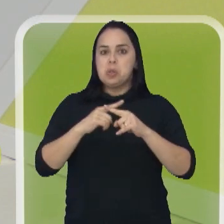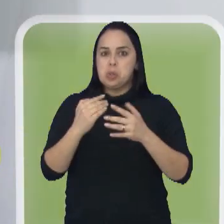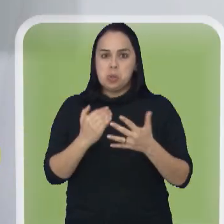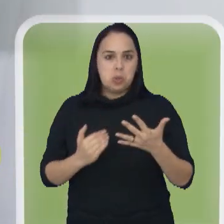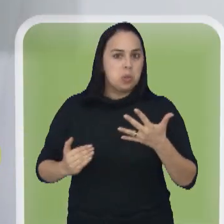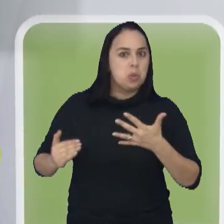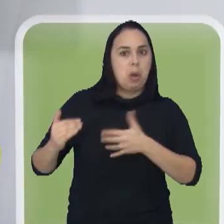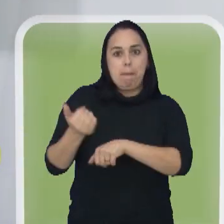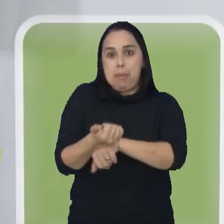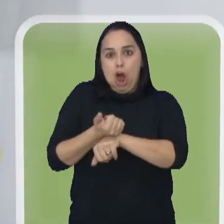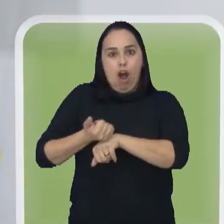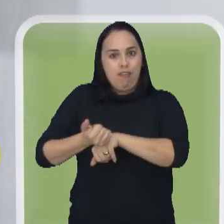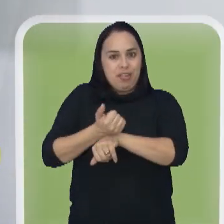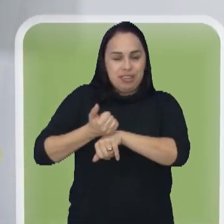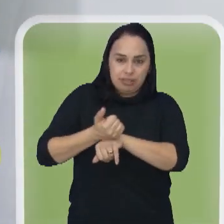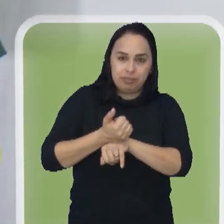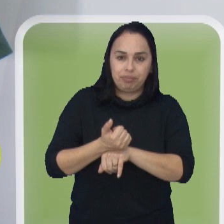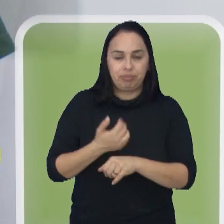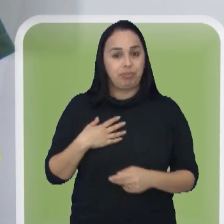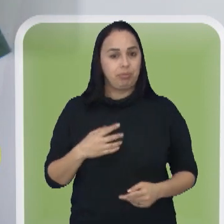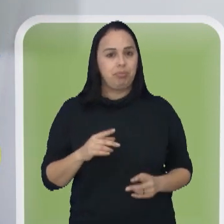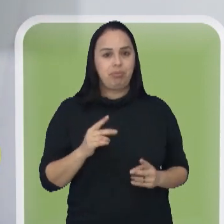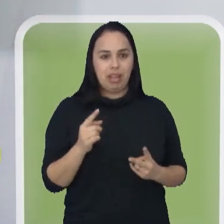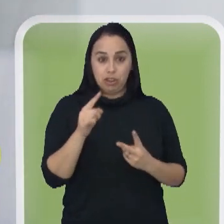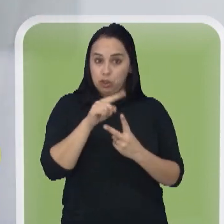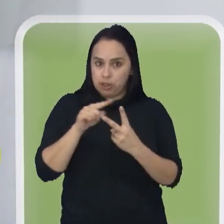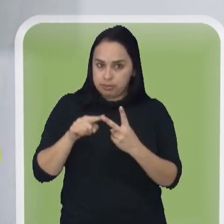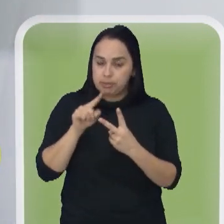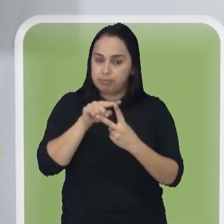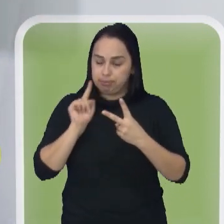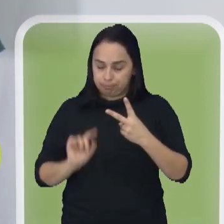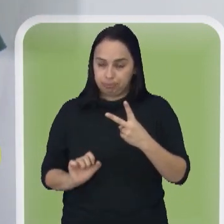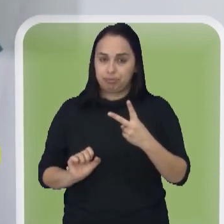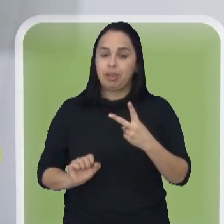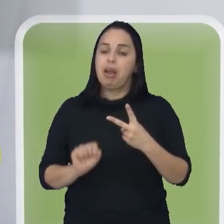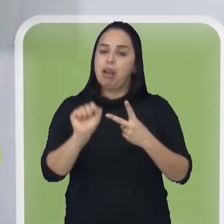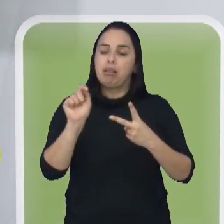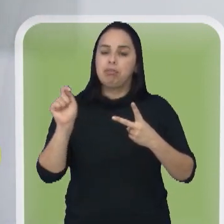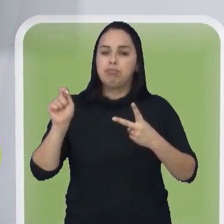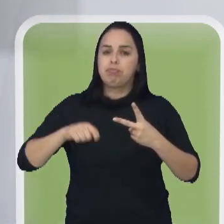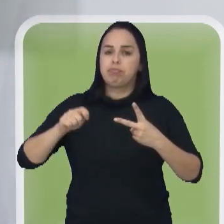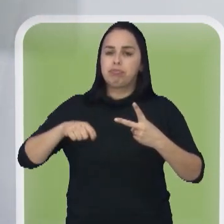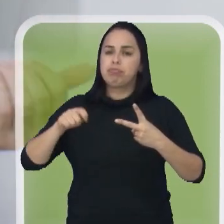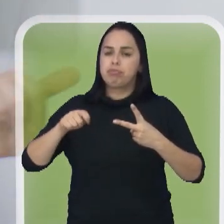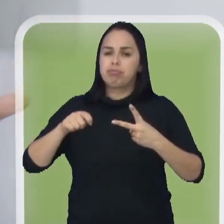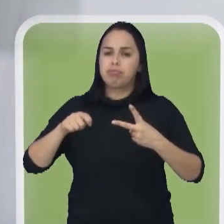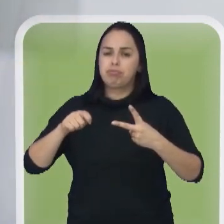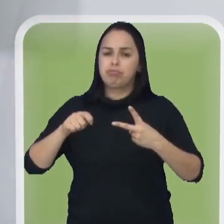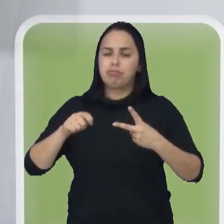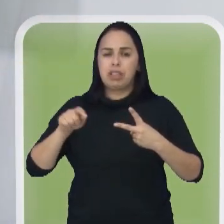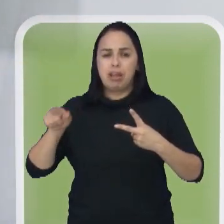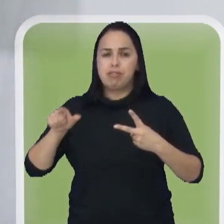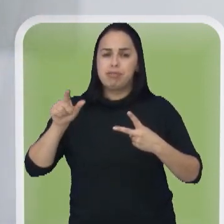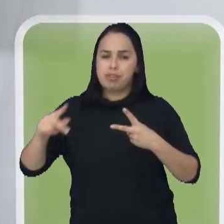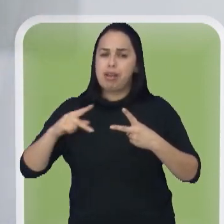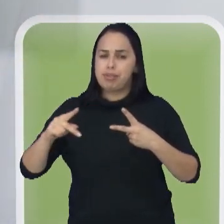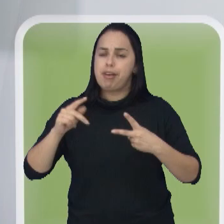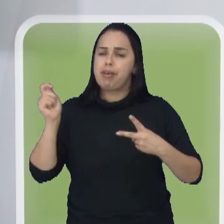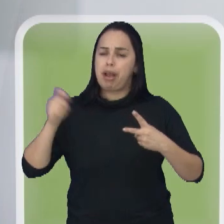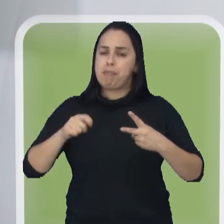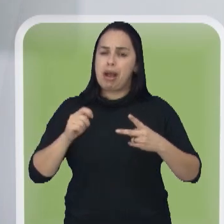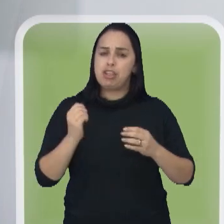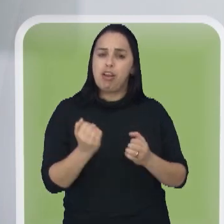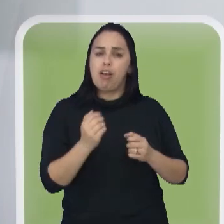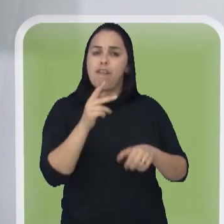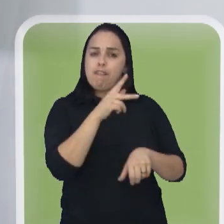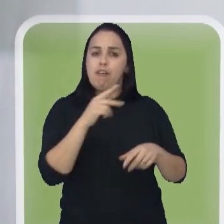Brunão? Dá para analisar por dois pontos aí, né? Um que é possível, né? Tendo o São José jogado fora de casa contra